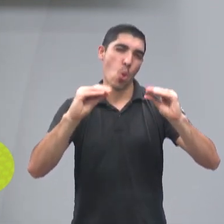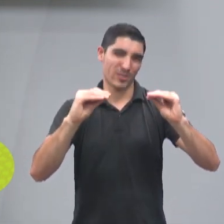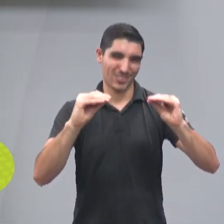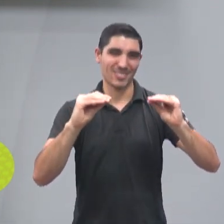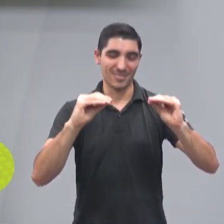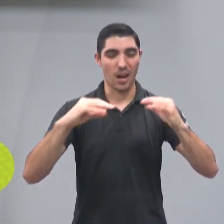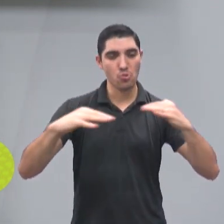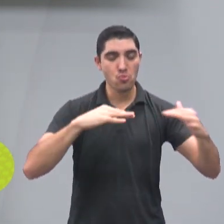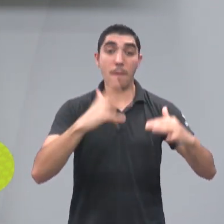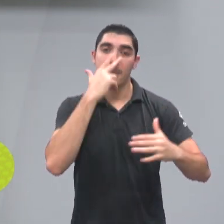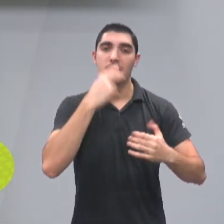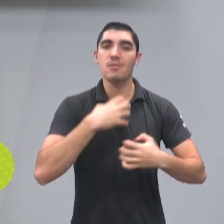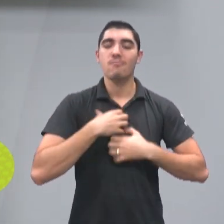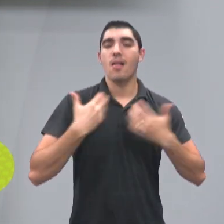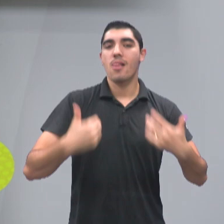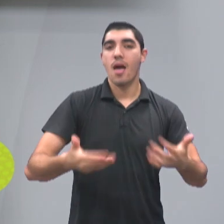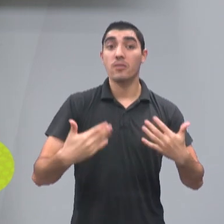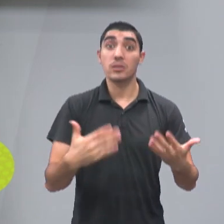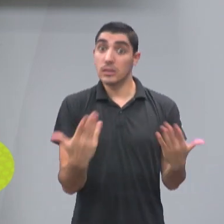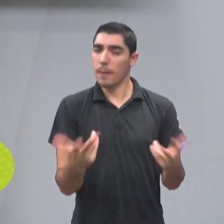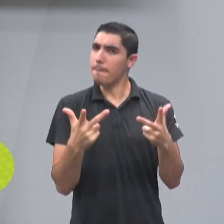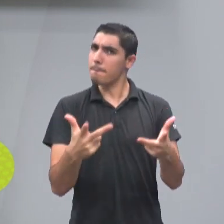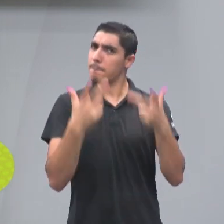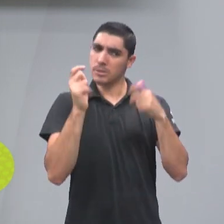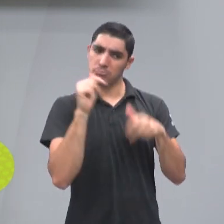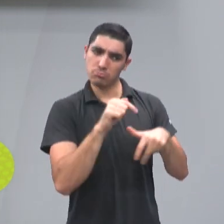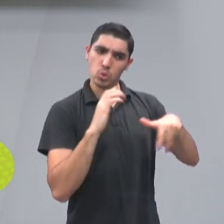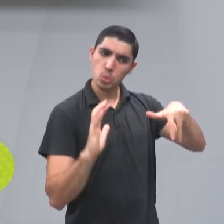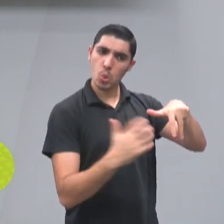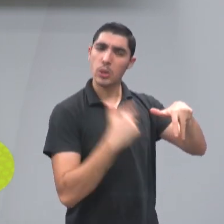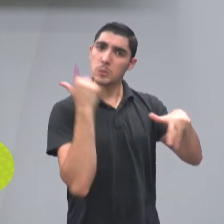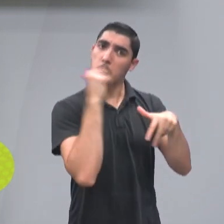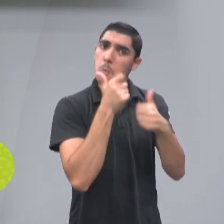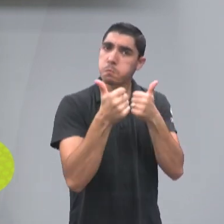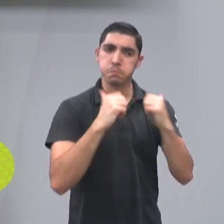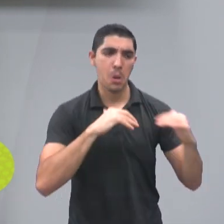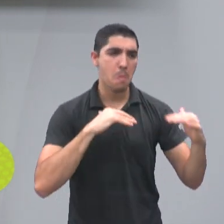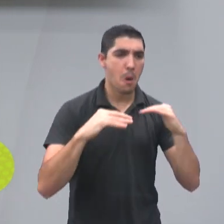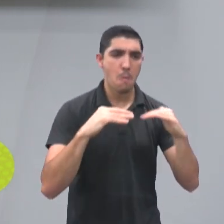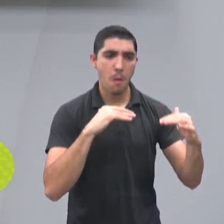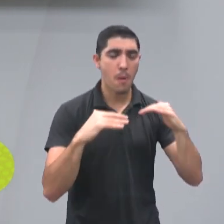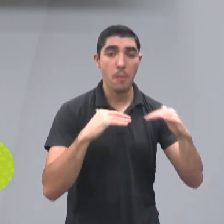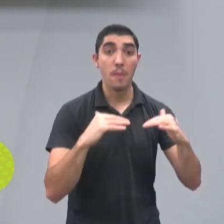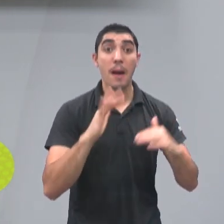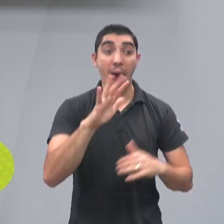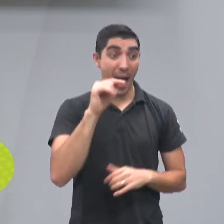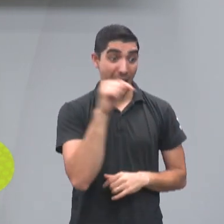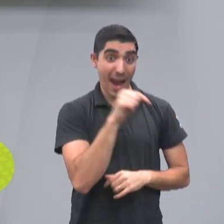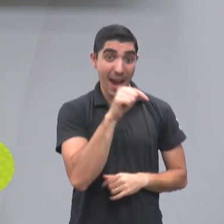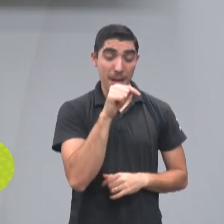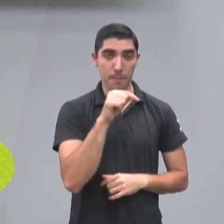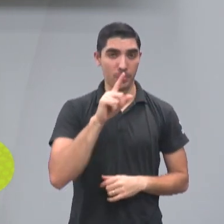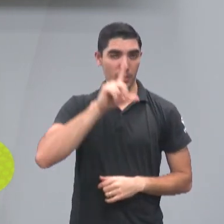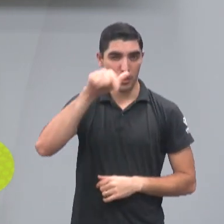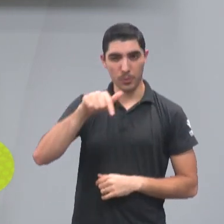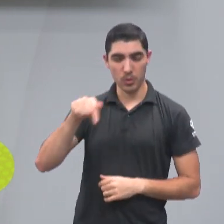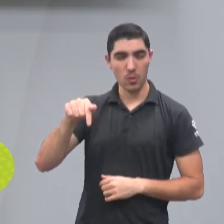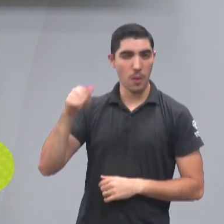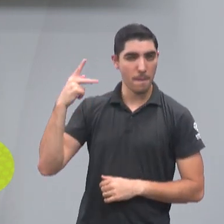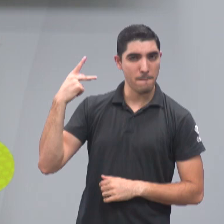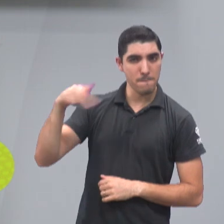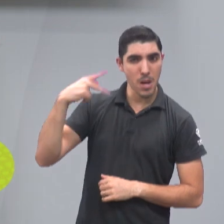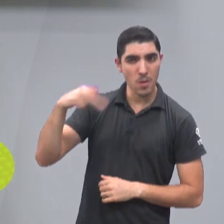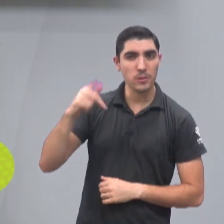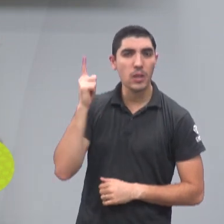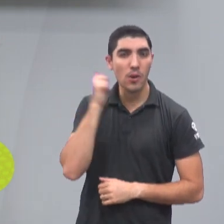fez durante boa parte da primeira fase. Só que aí o primeiro gol do Paulista acabou sendo um gol